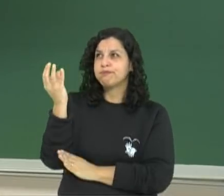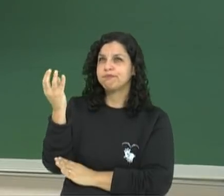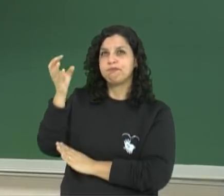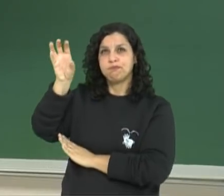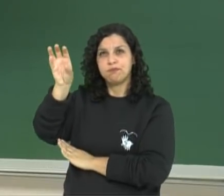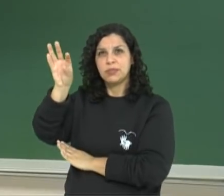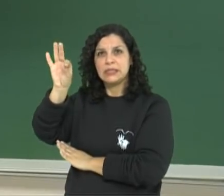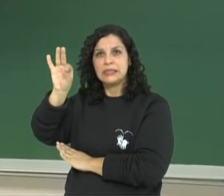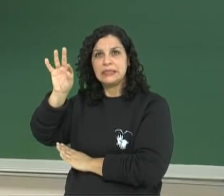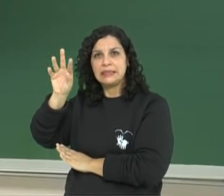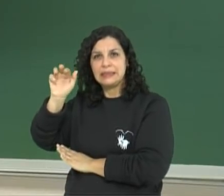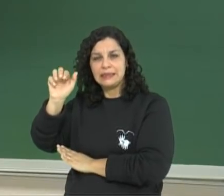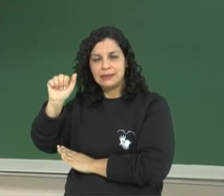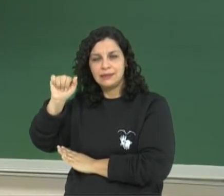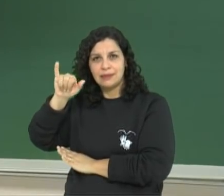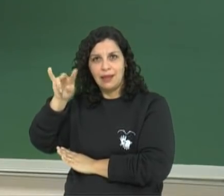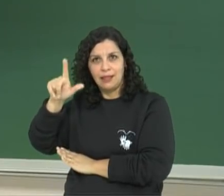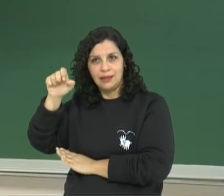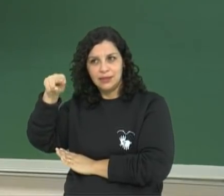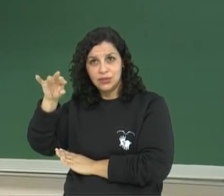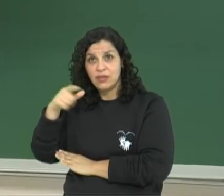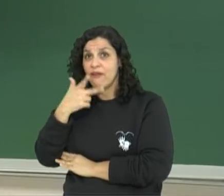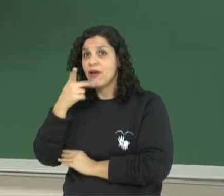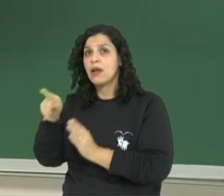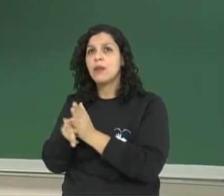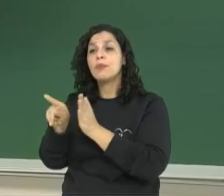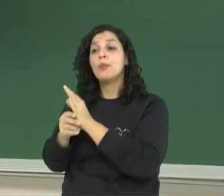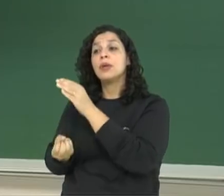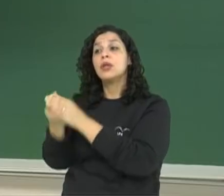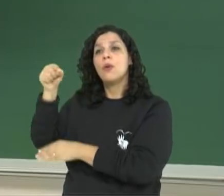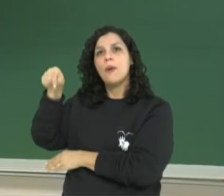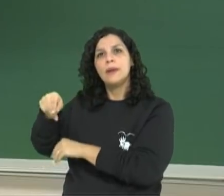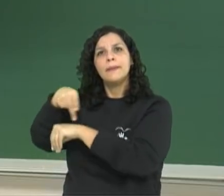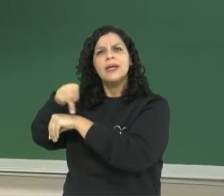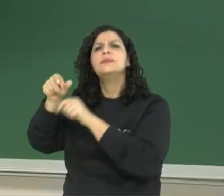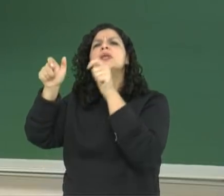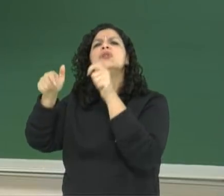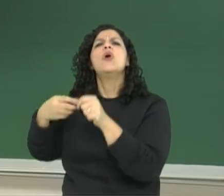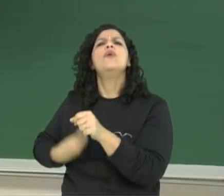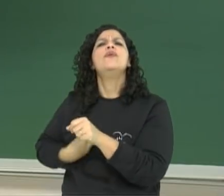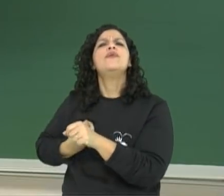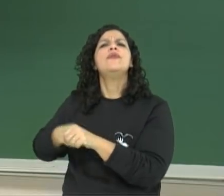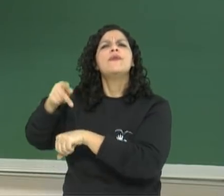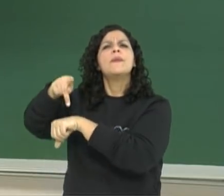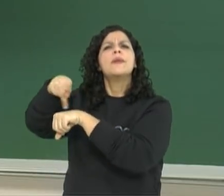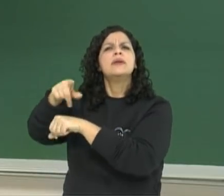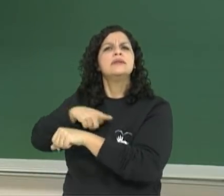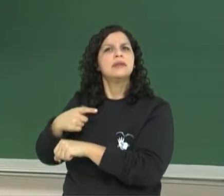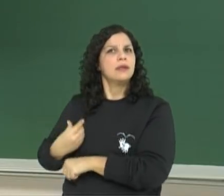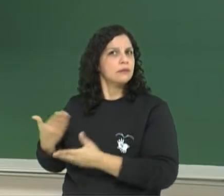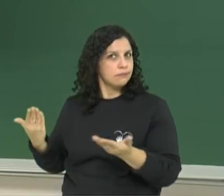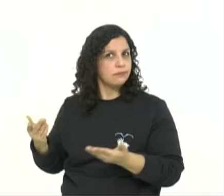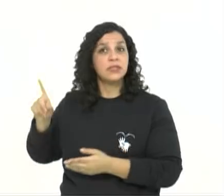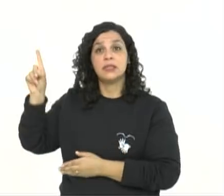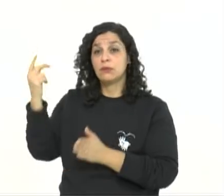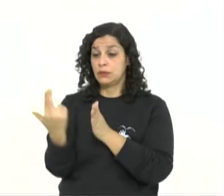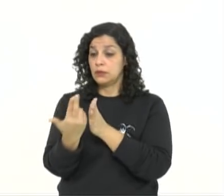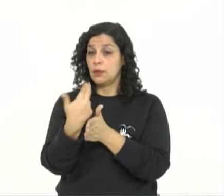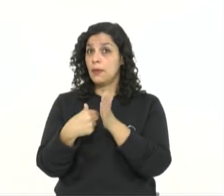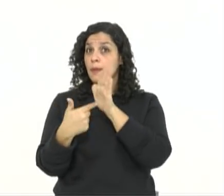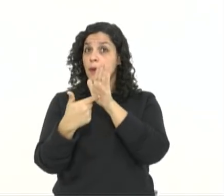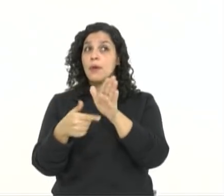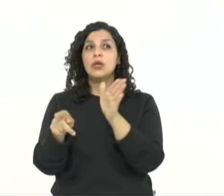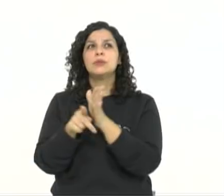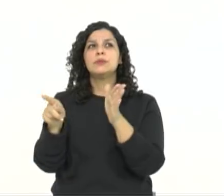o Muay Thai é uma arte marcial tailandesa, mas onde que é a Tailândia? Então, olha aqui, ó, eu trouxe um mapa aqui